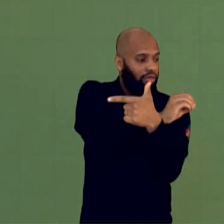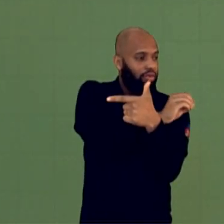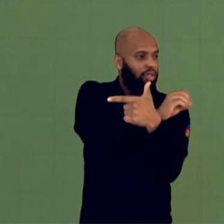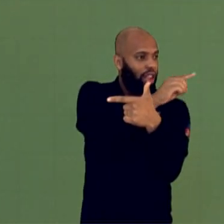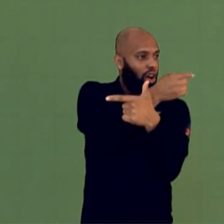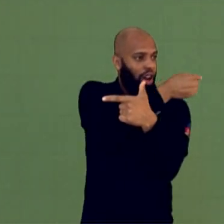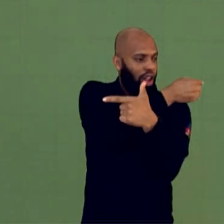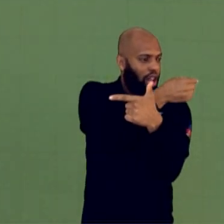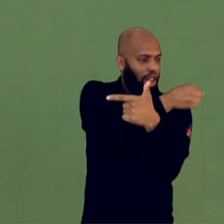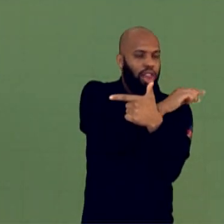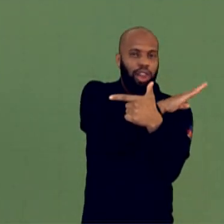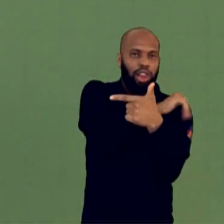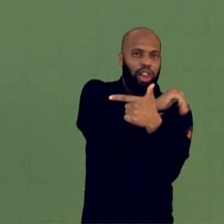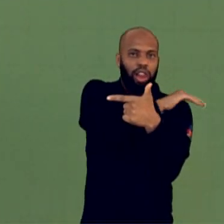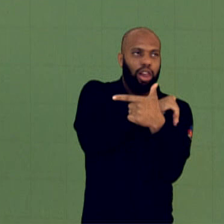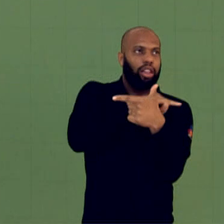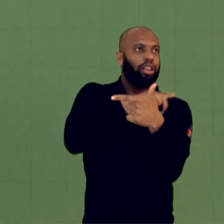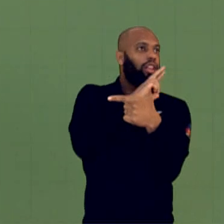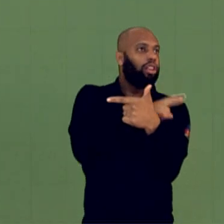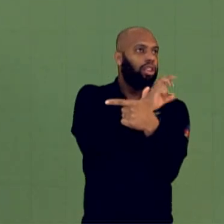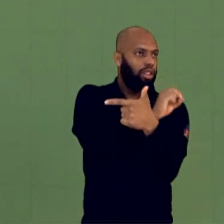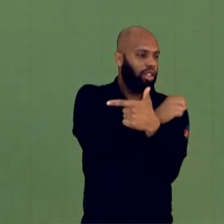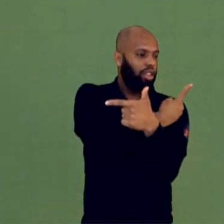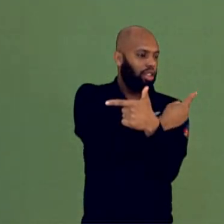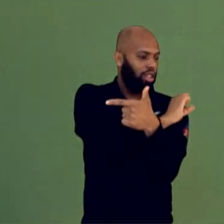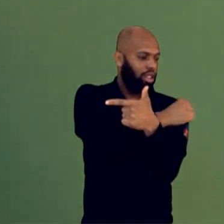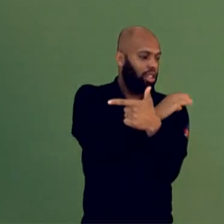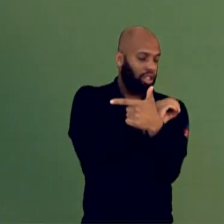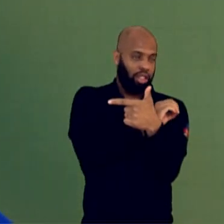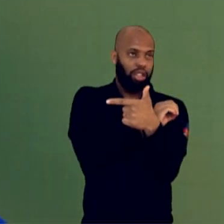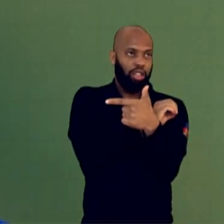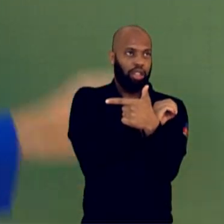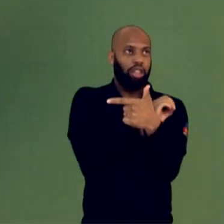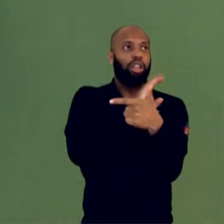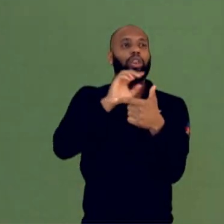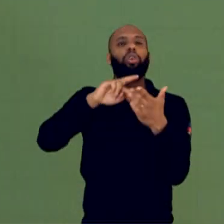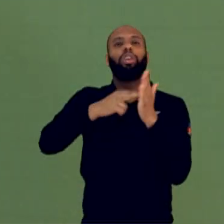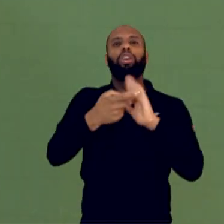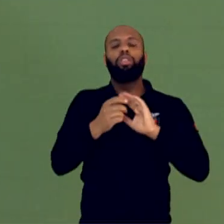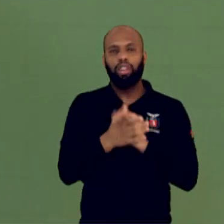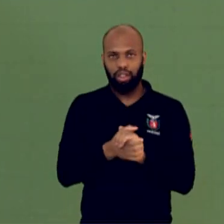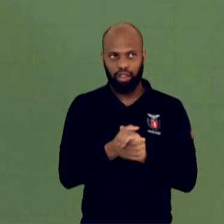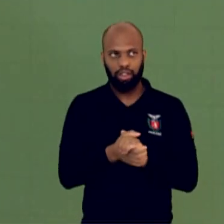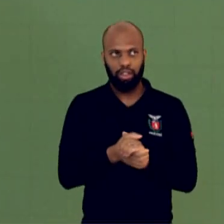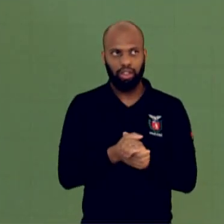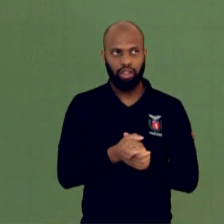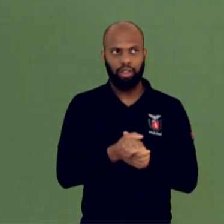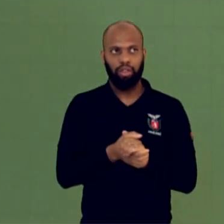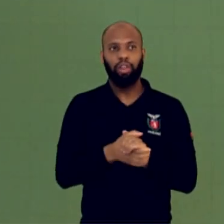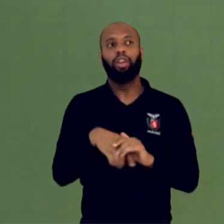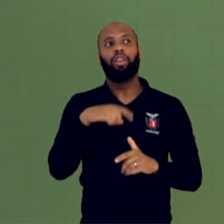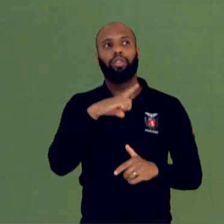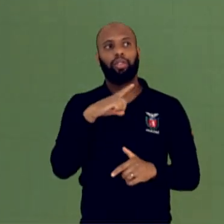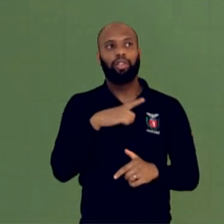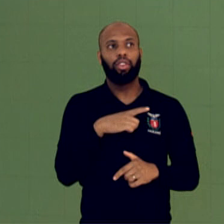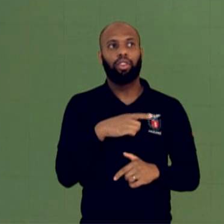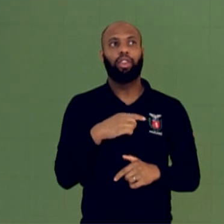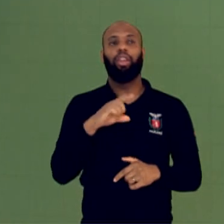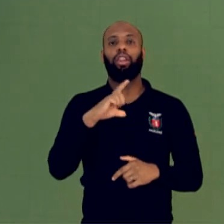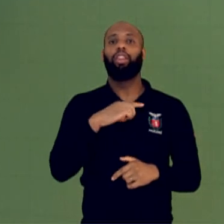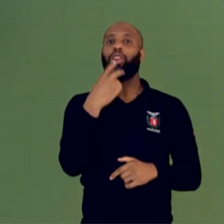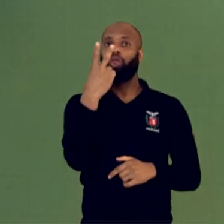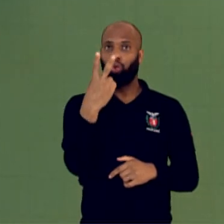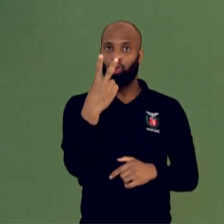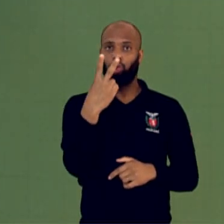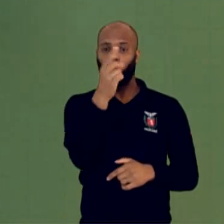900 menos 720, nós temos aqui 180 graus. Então, o que significa isso? Aqui nós temos duas